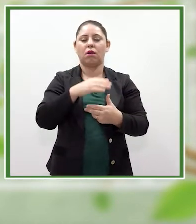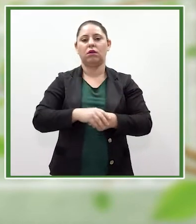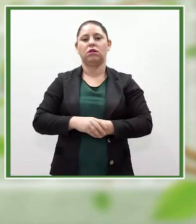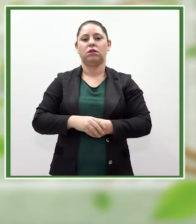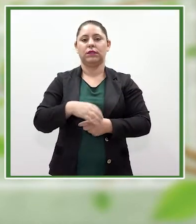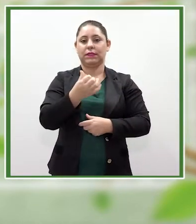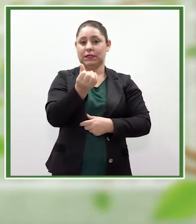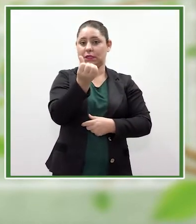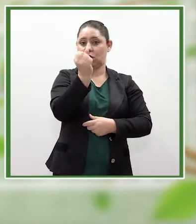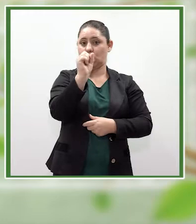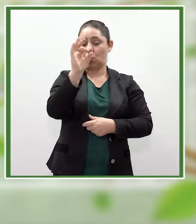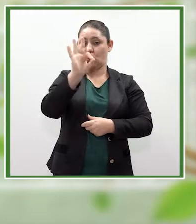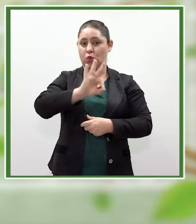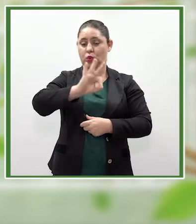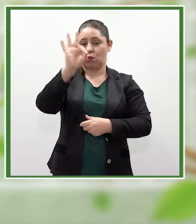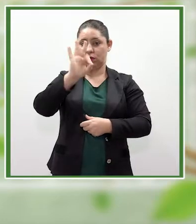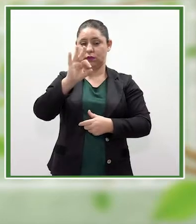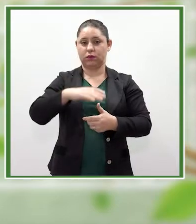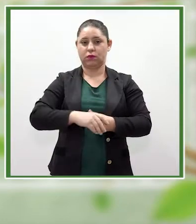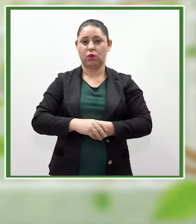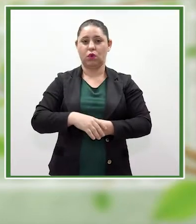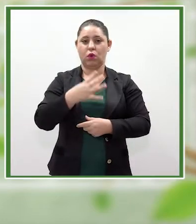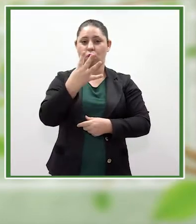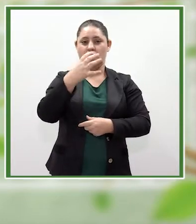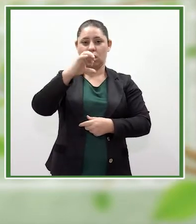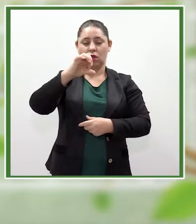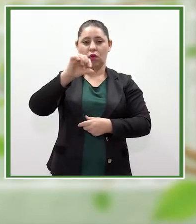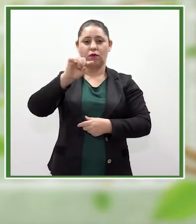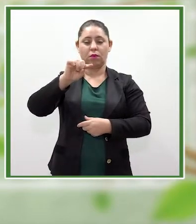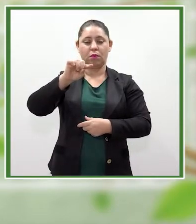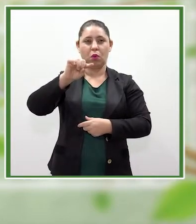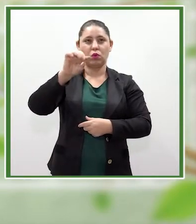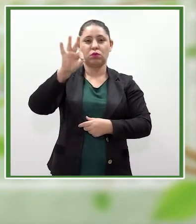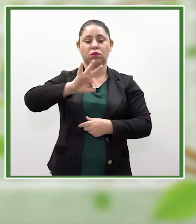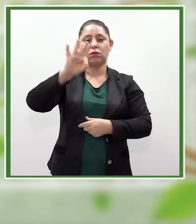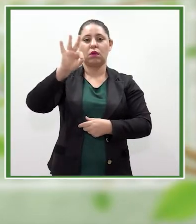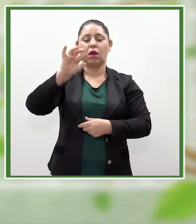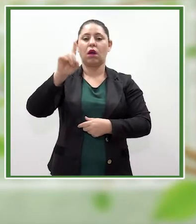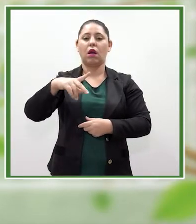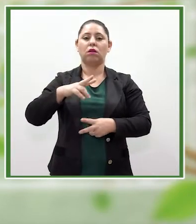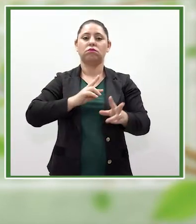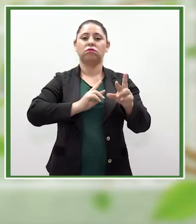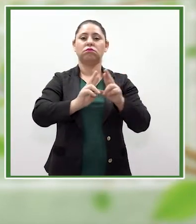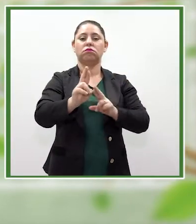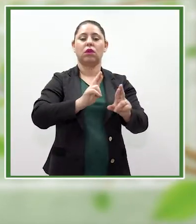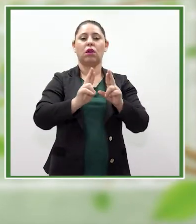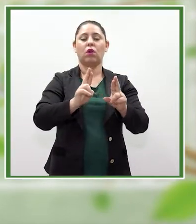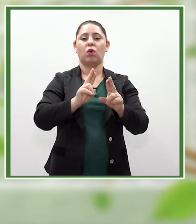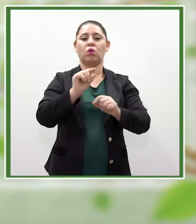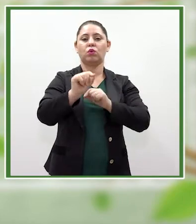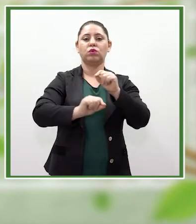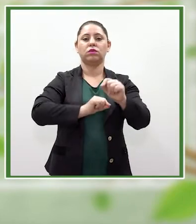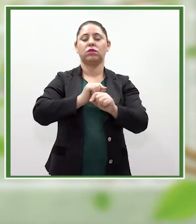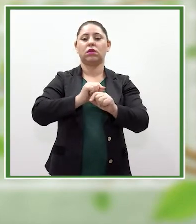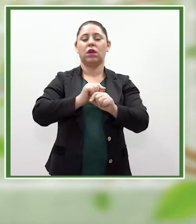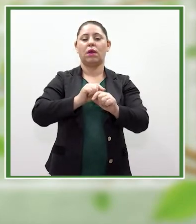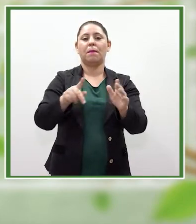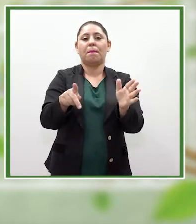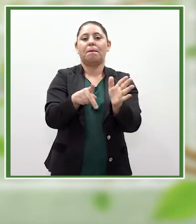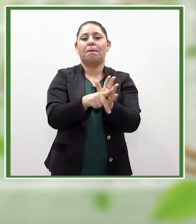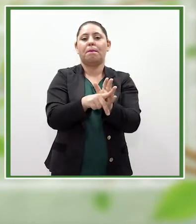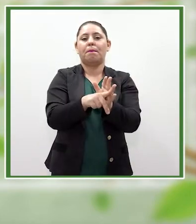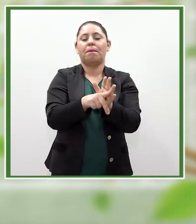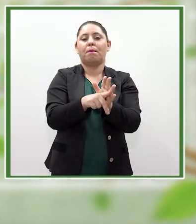agora, vamos desenvolver um pouco o conteúdo a respeito da pecuária, né? E aqui mostrando,